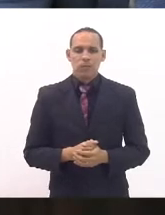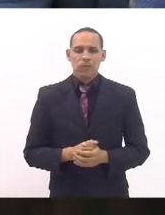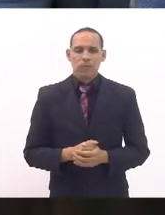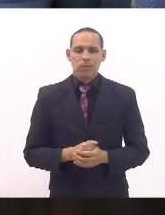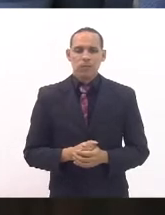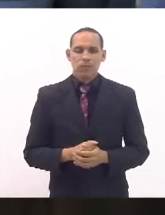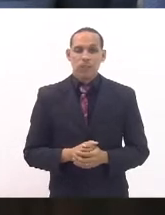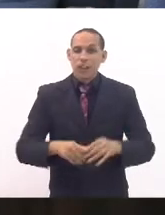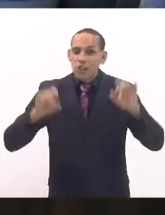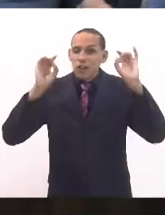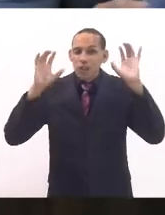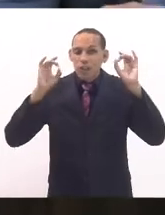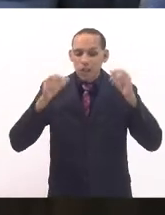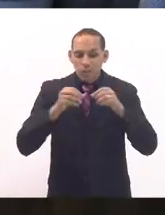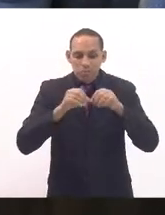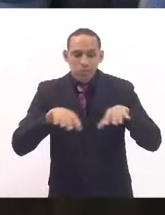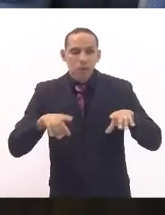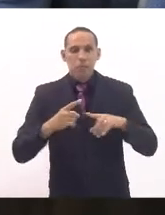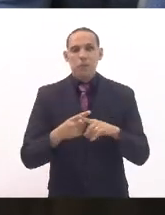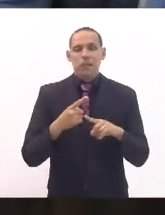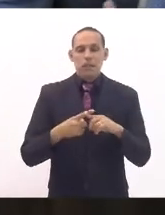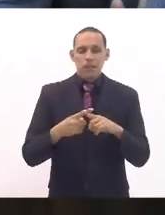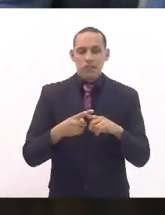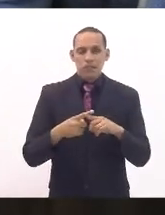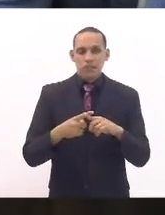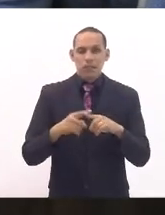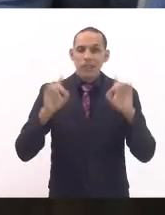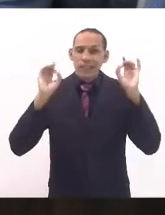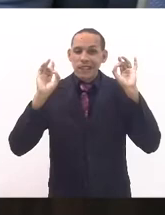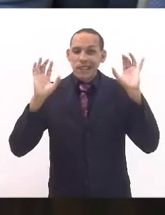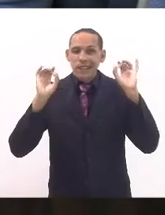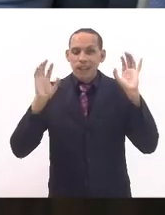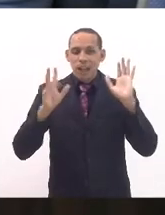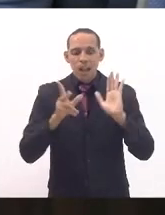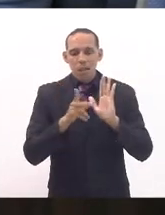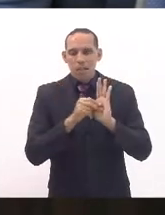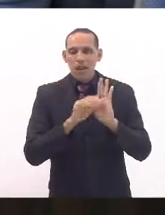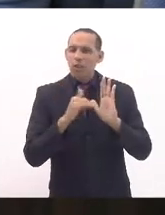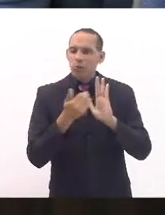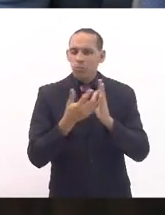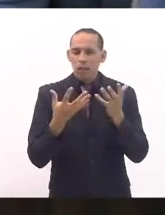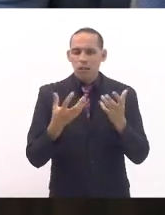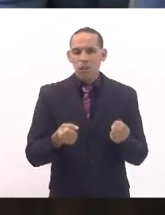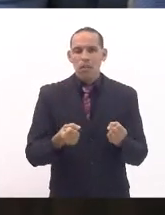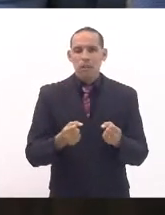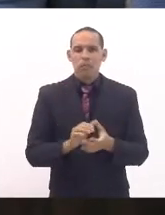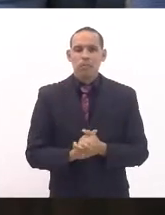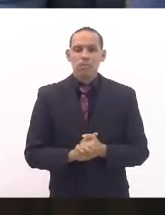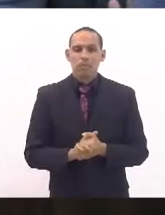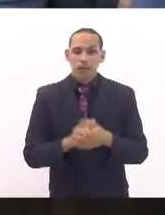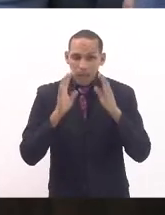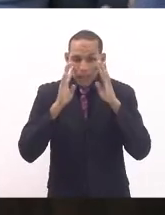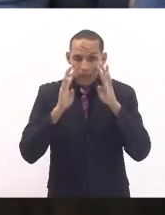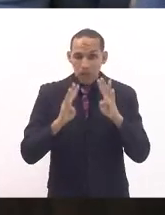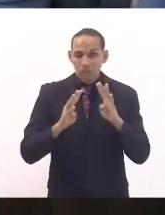Os destaques estão prejudicados porque todos os destaques, as emendas foram acatadas. Atenção,